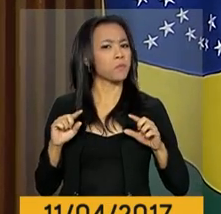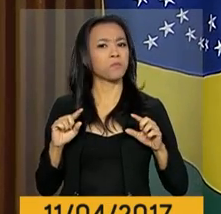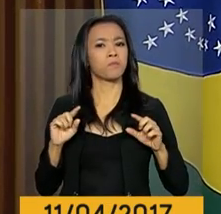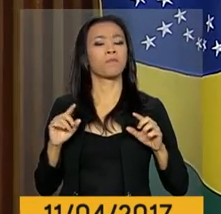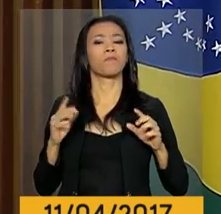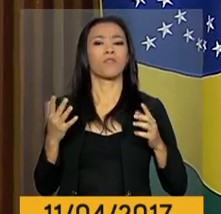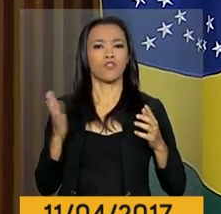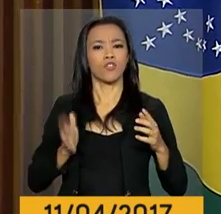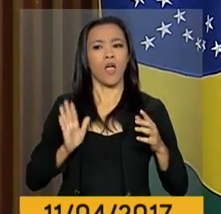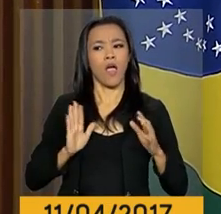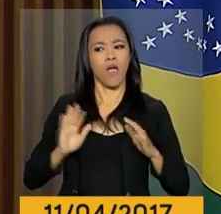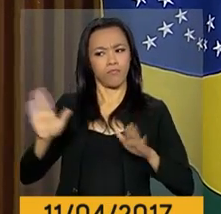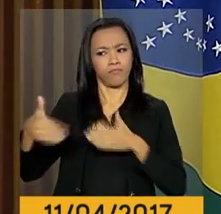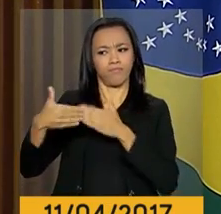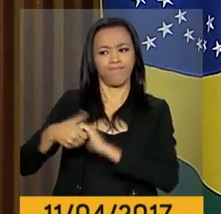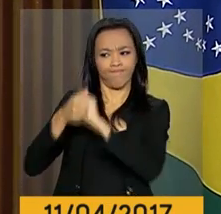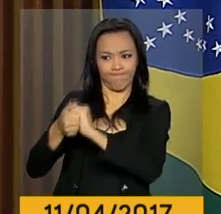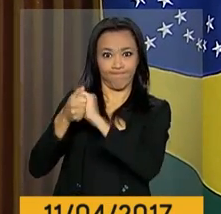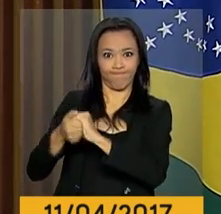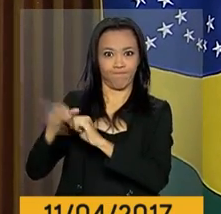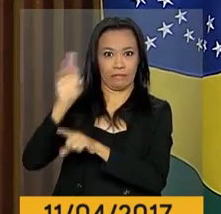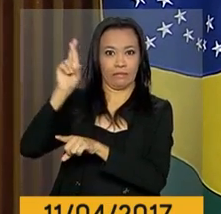cumprimentei o relator já